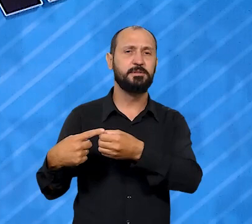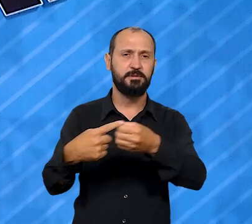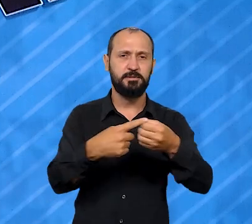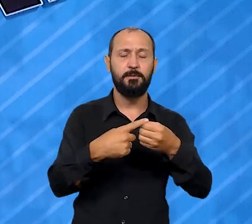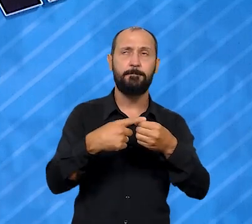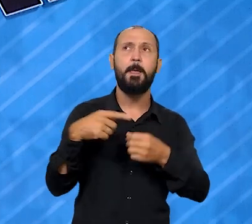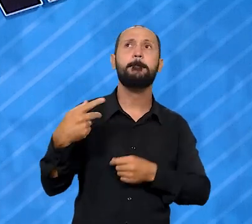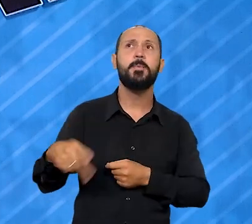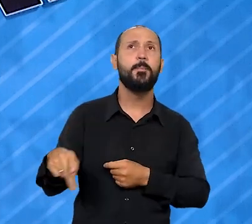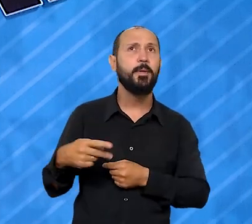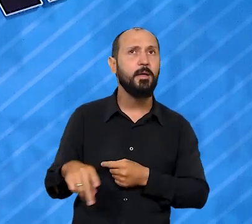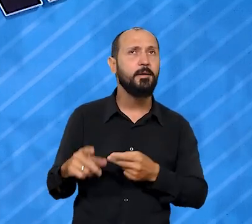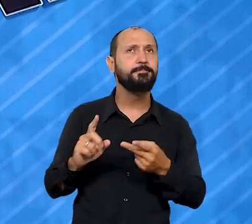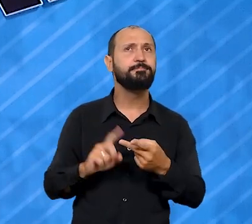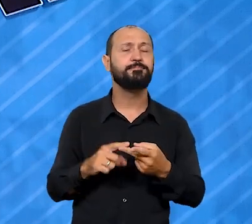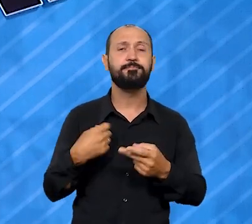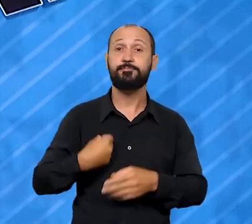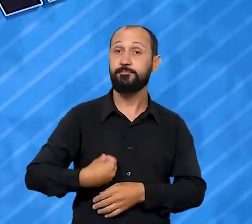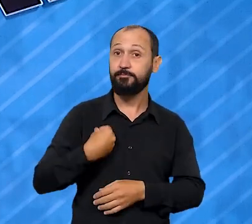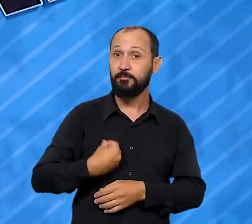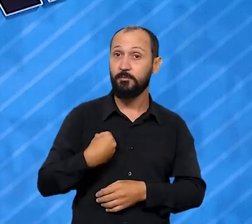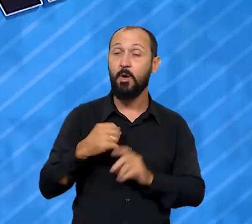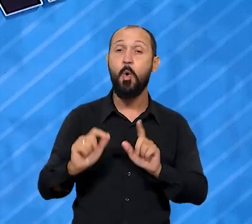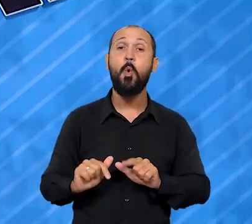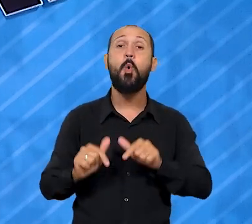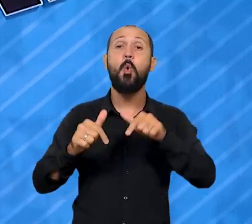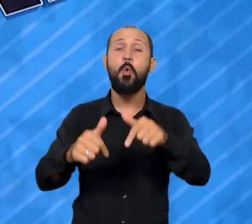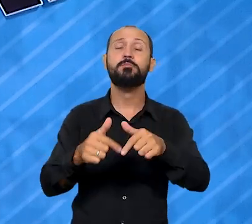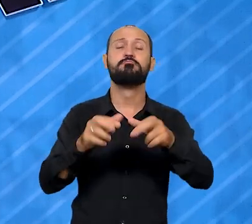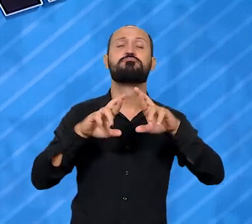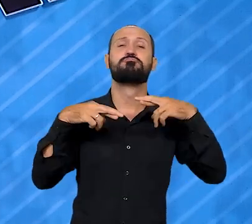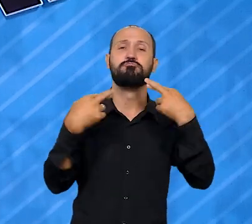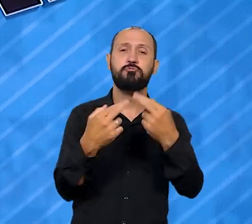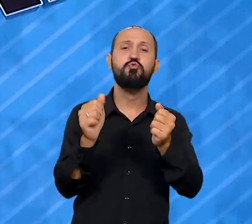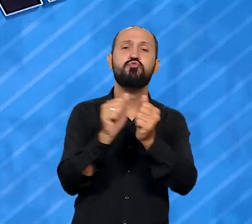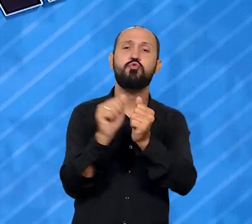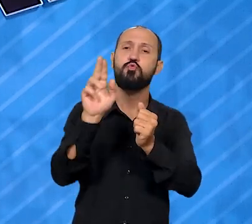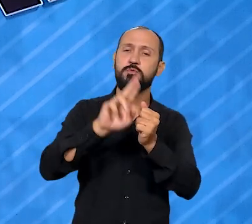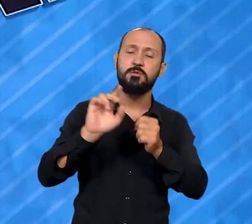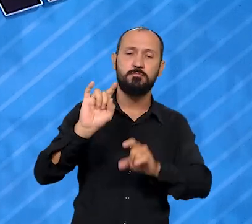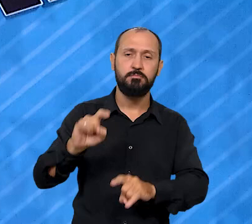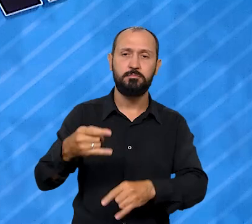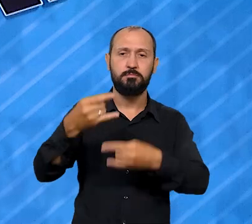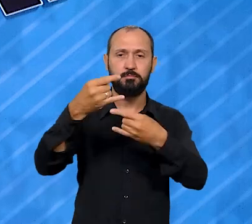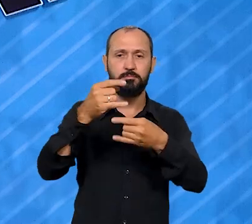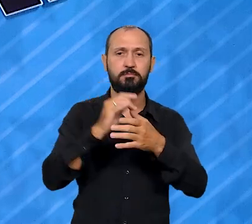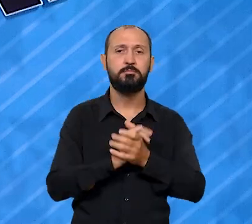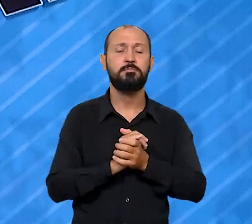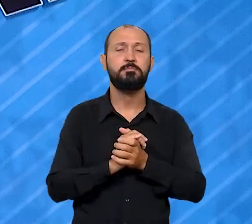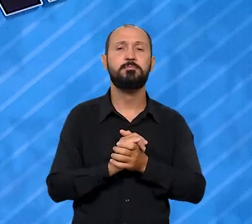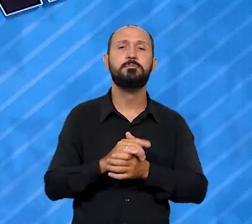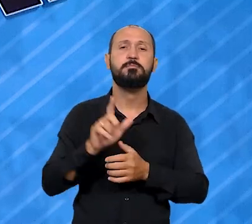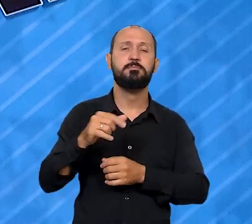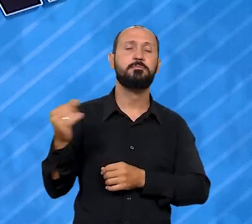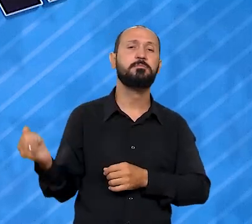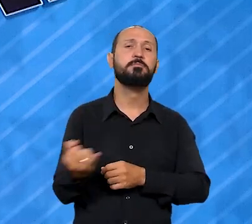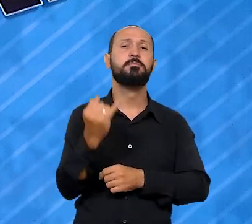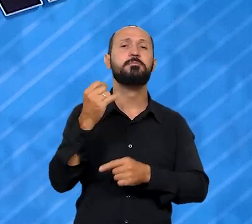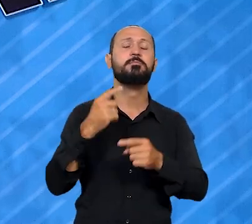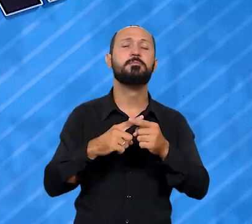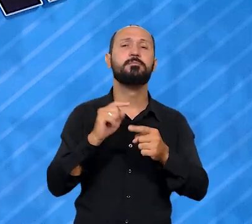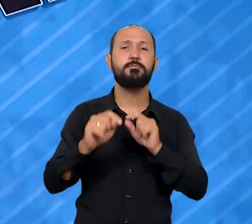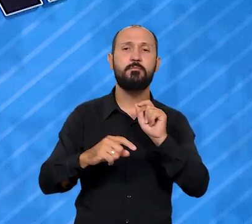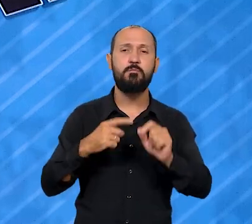em outras cidades, Ponta Porã, né, que participam ativamente da reunião pela via telepresencial, né? E isso é